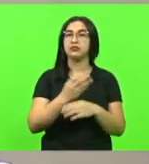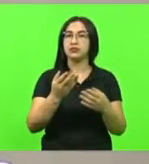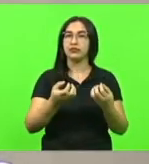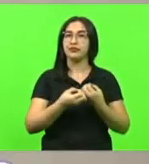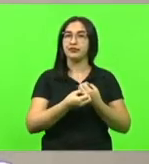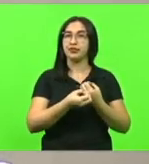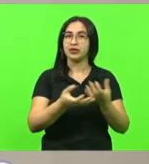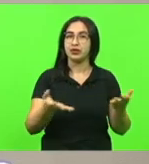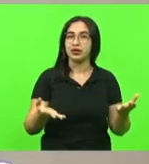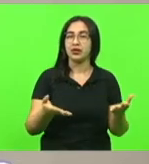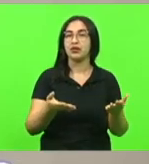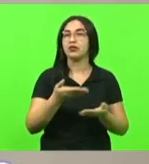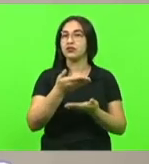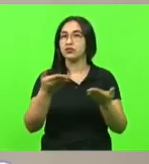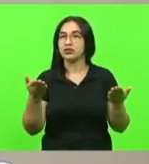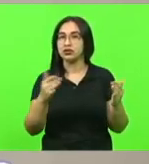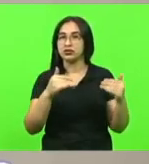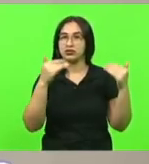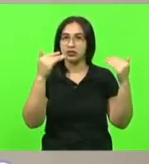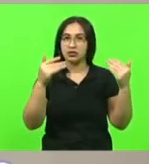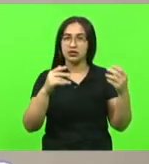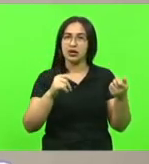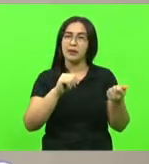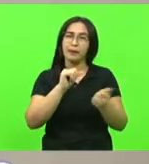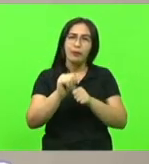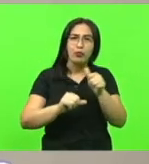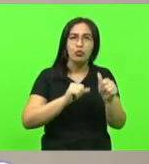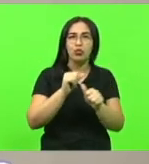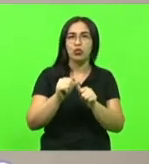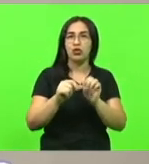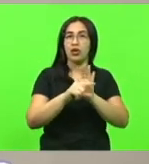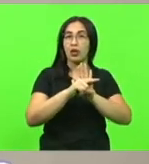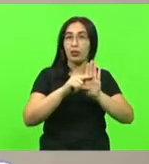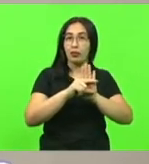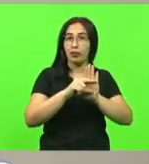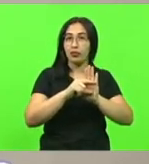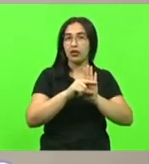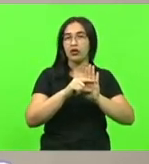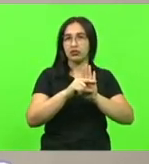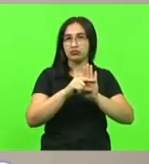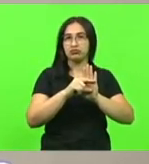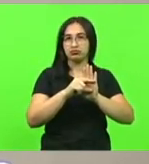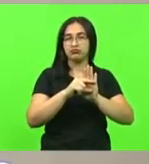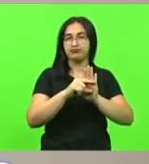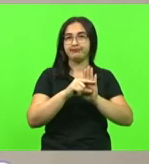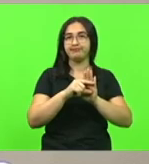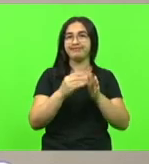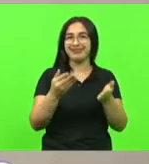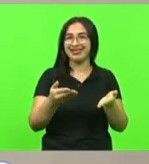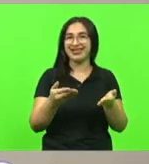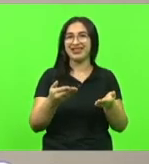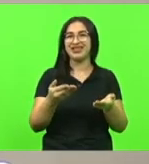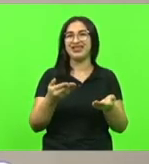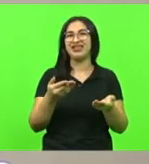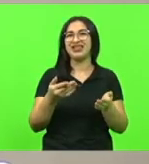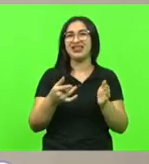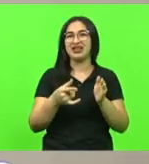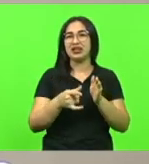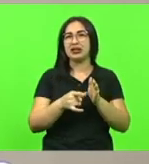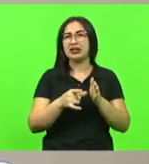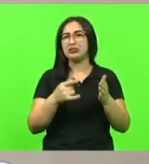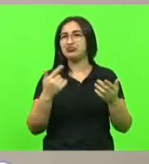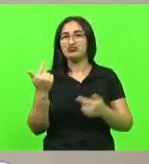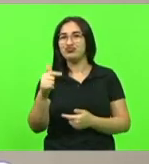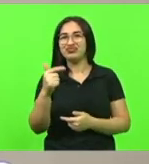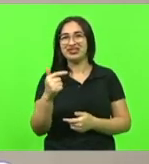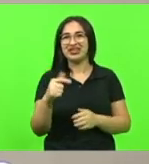excelências, ele só corrige esse parágrafo que ele saiu de forma equivocada, como 30, não tem parágrafo